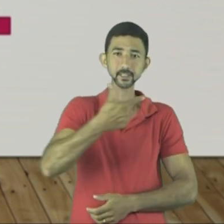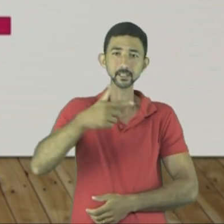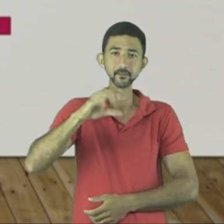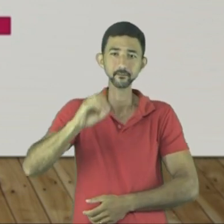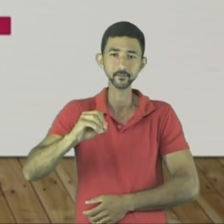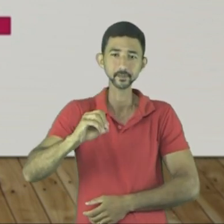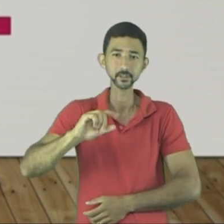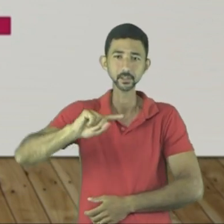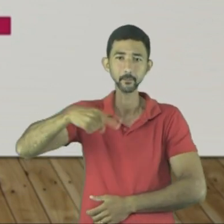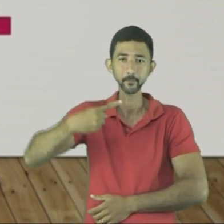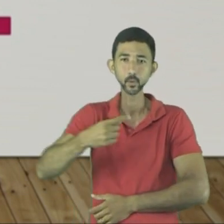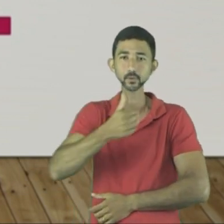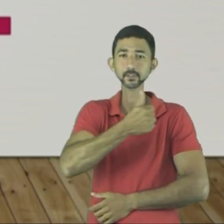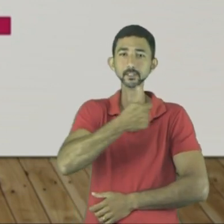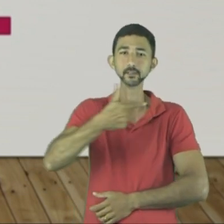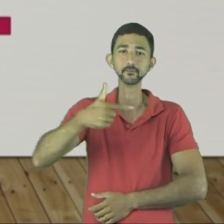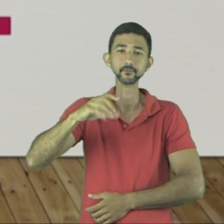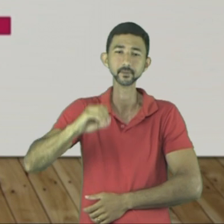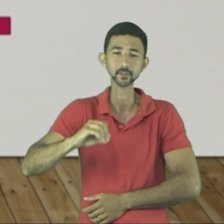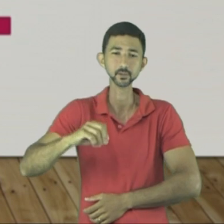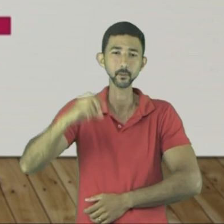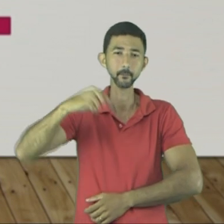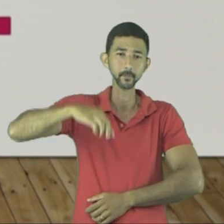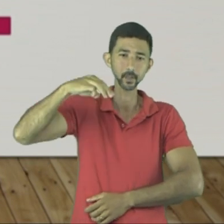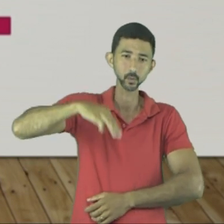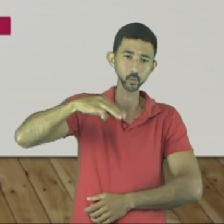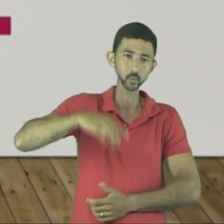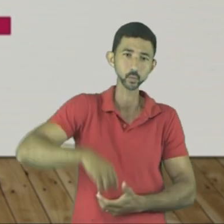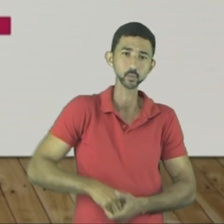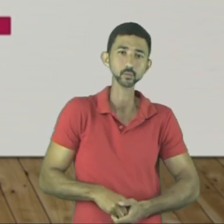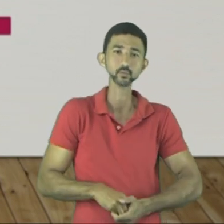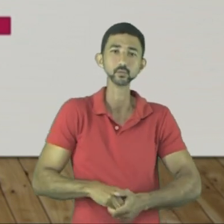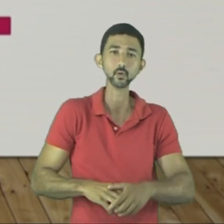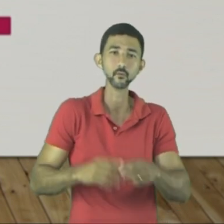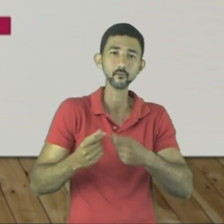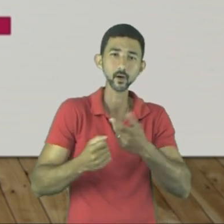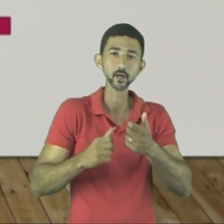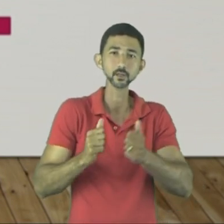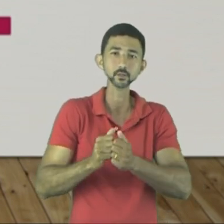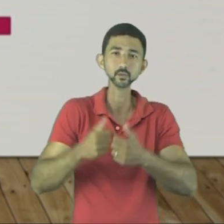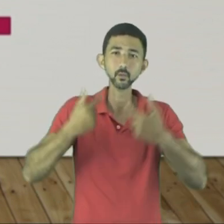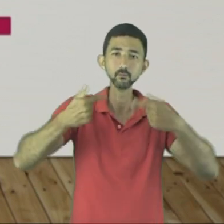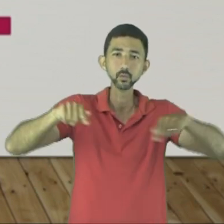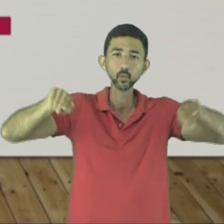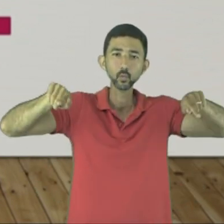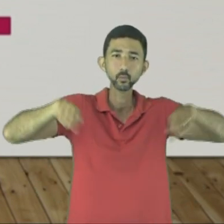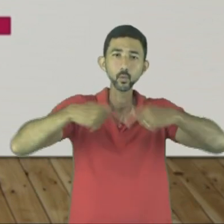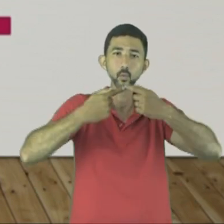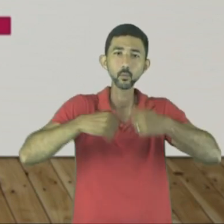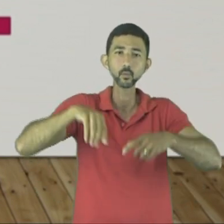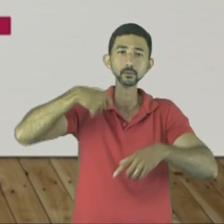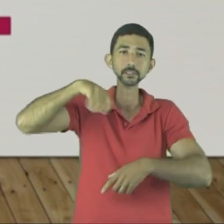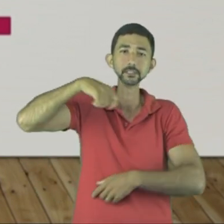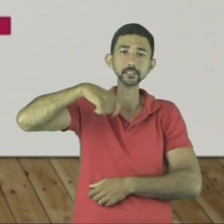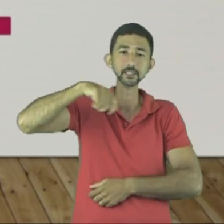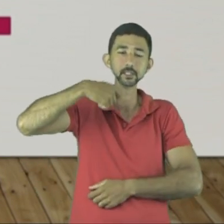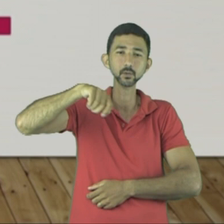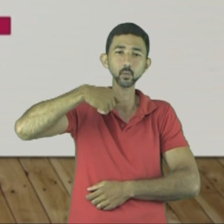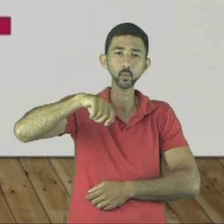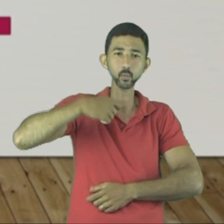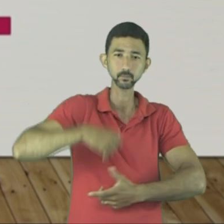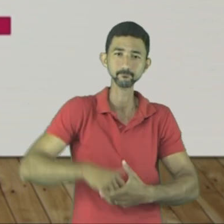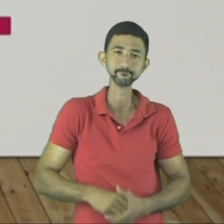120, após 120 minutos, eles vão soar juntos novamente, né? Eles vão tocar juntos